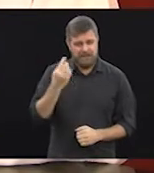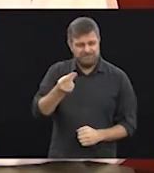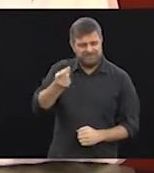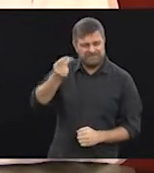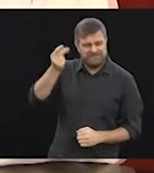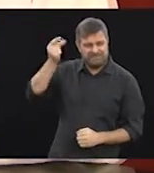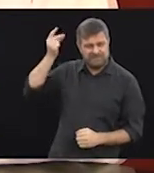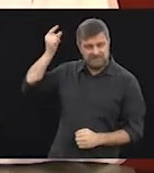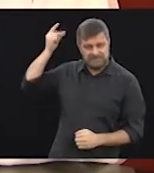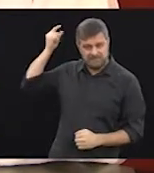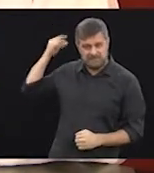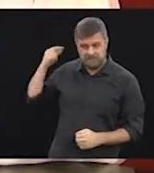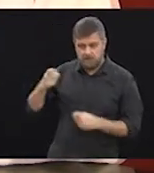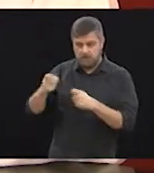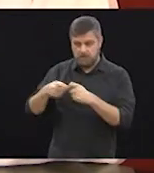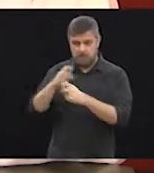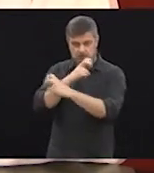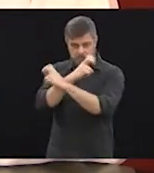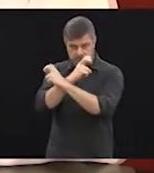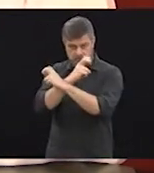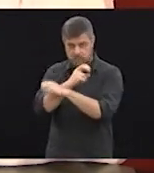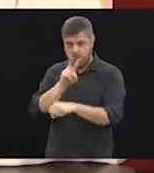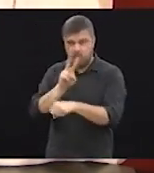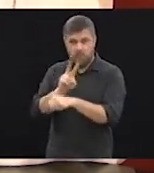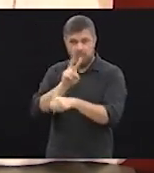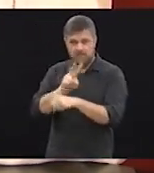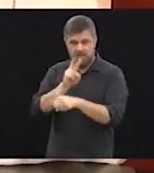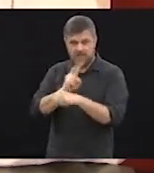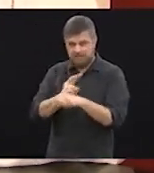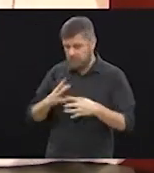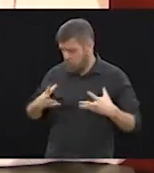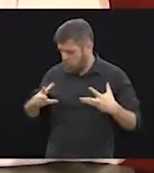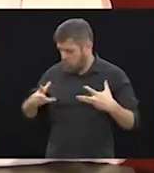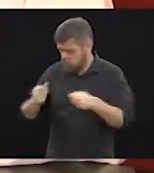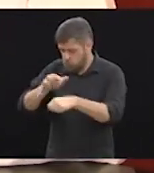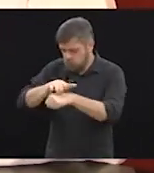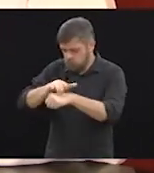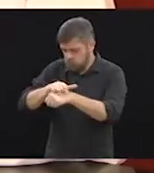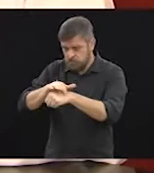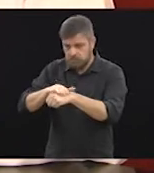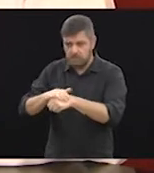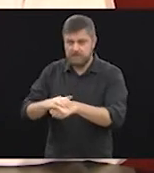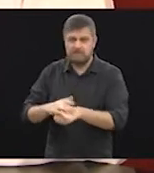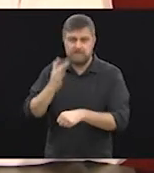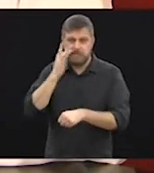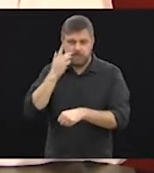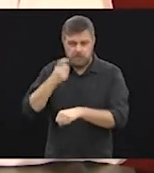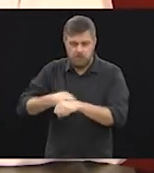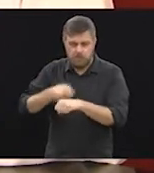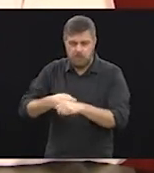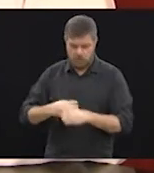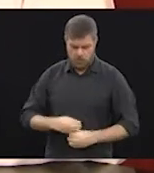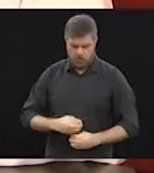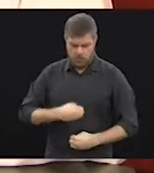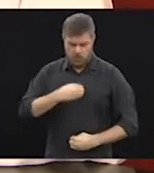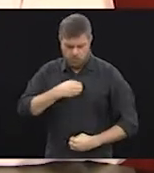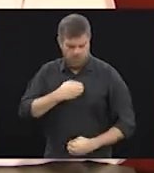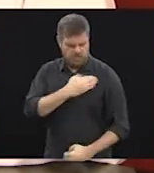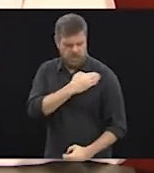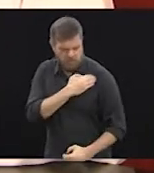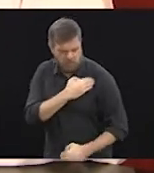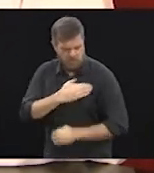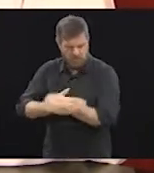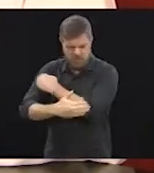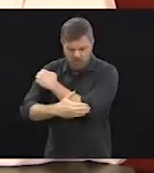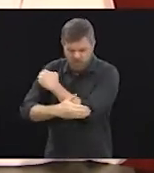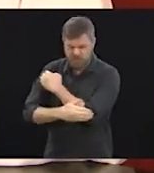Há décadas passadas, um ortopedista, ele tratava de todas essas afecções. Então ele tratava coluna, ele